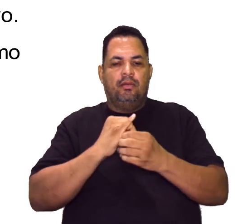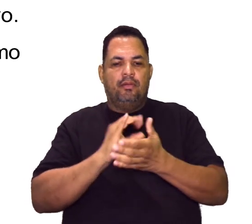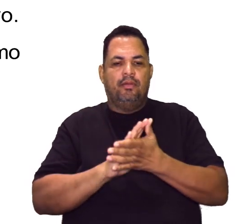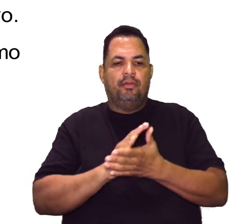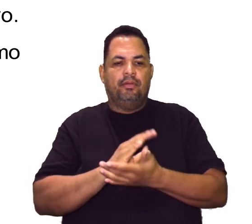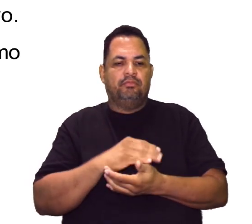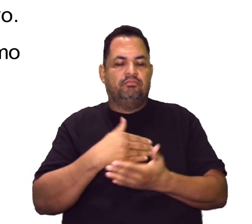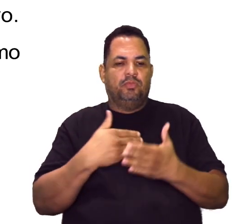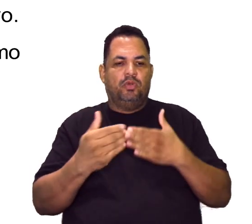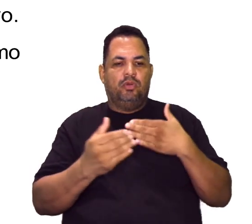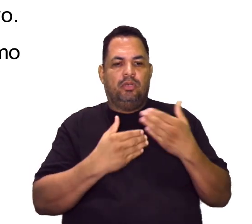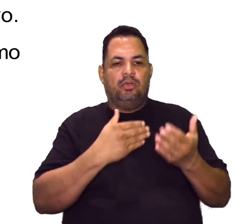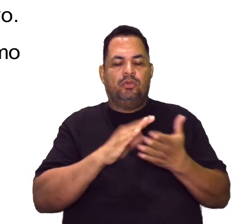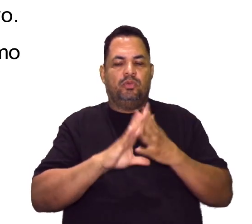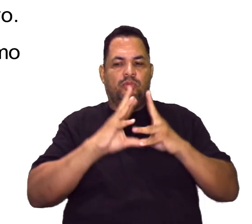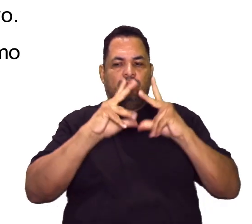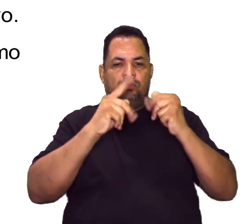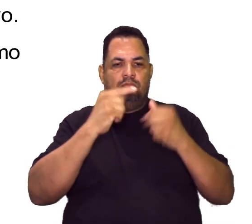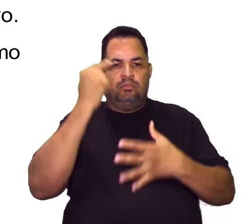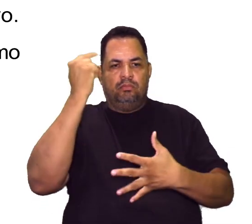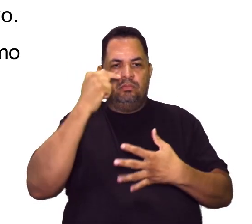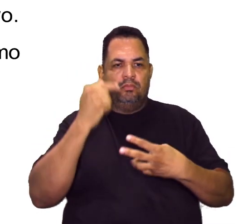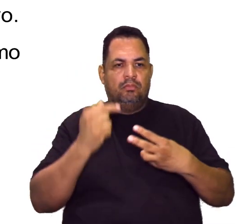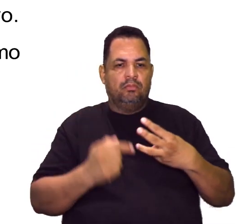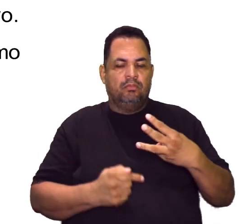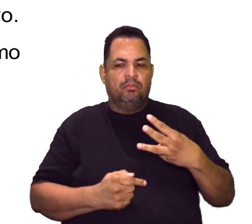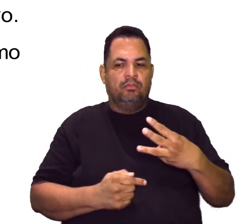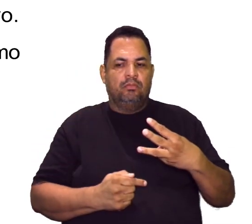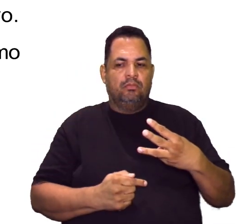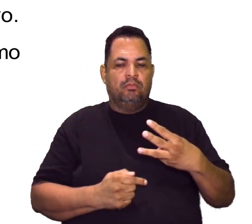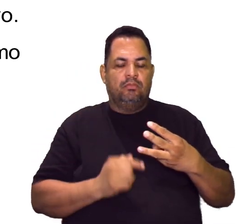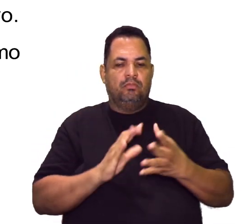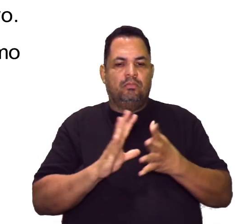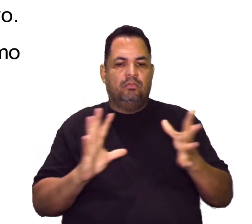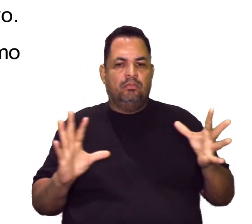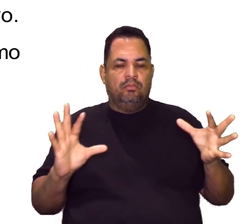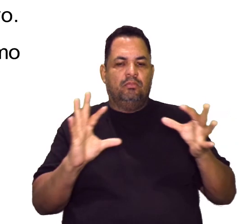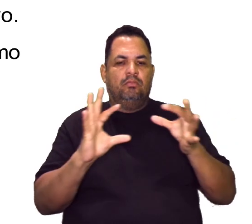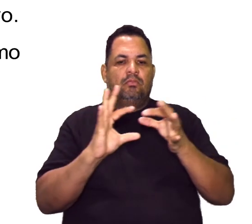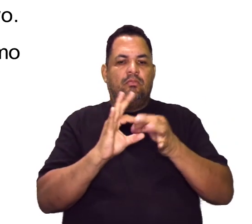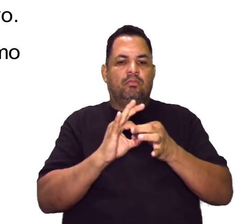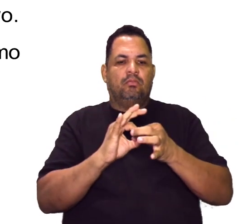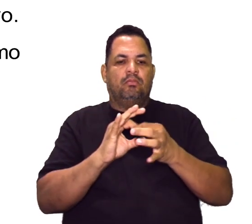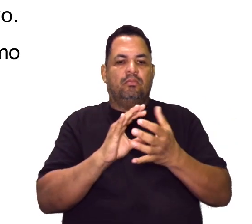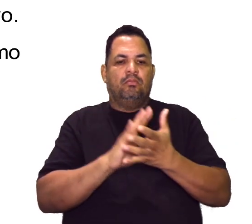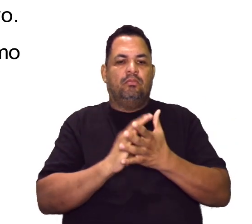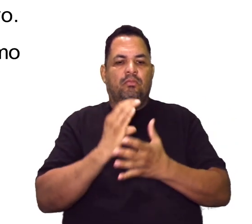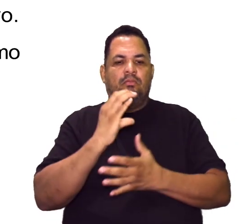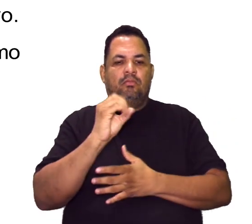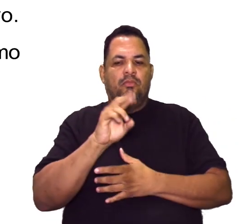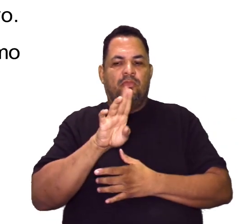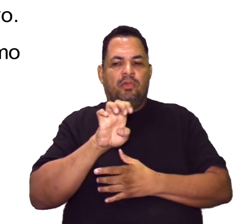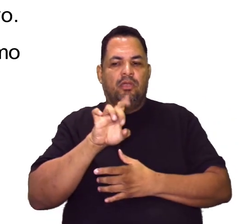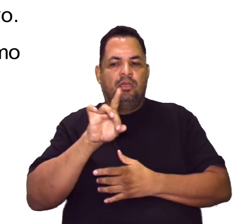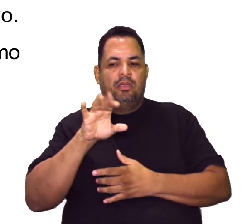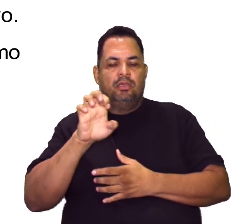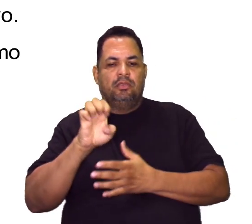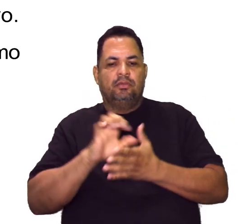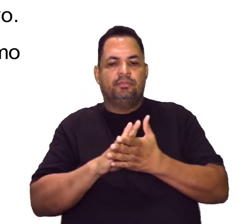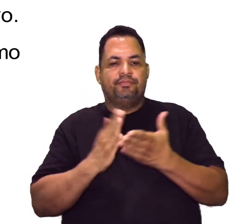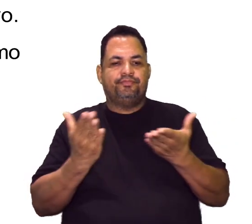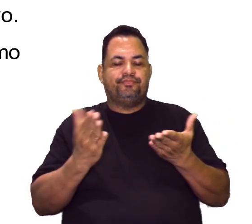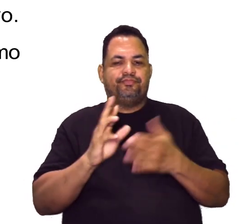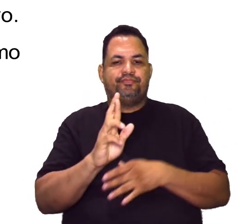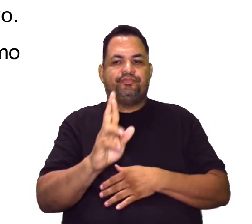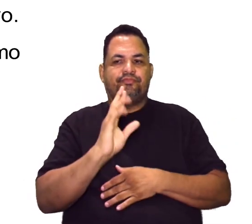HCl, como o HF, todos eles são ligações covalentes. E aí